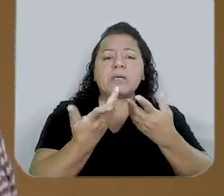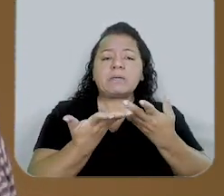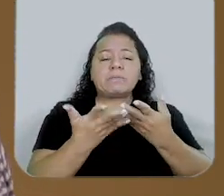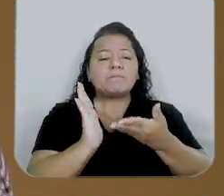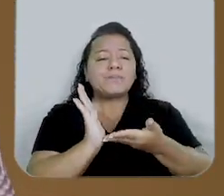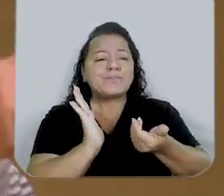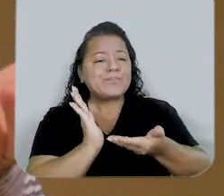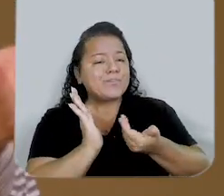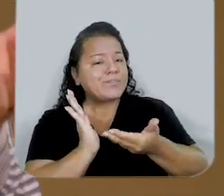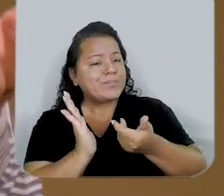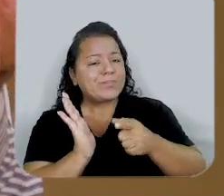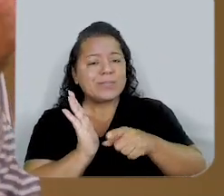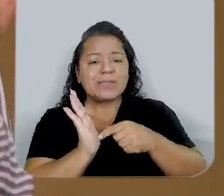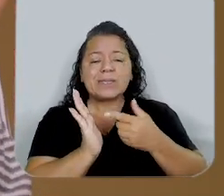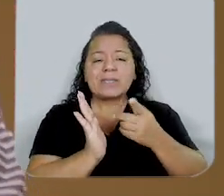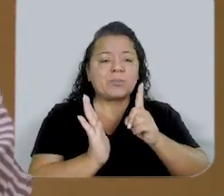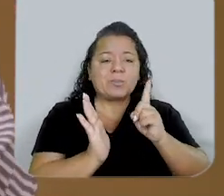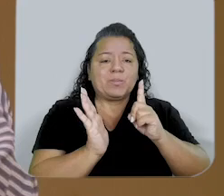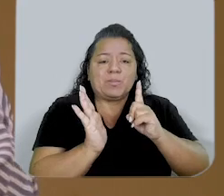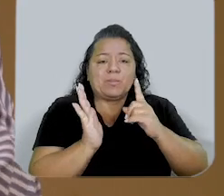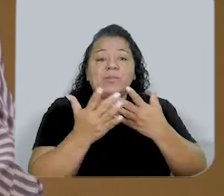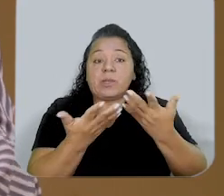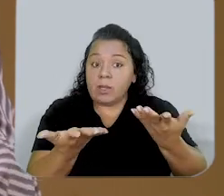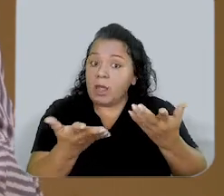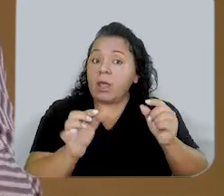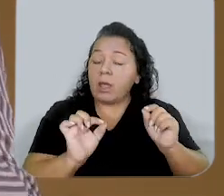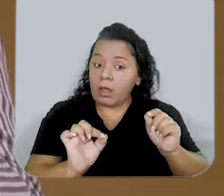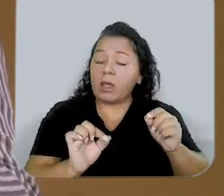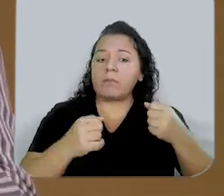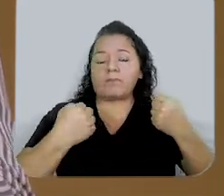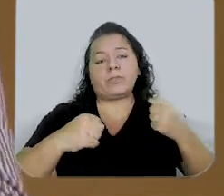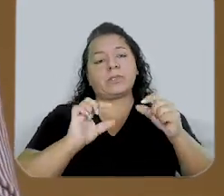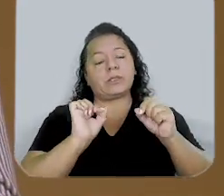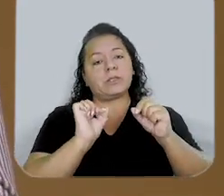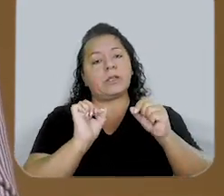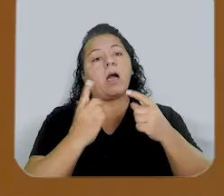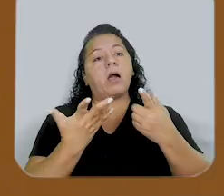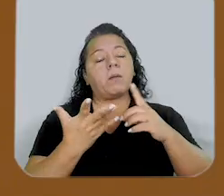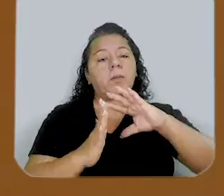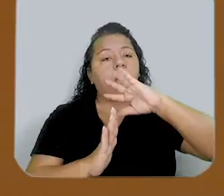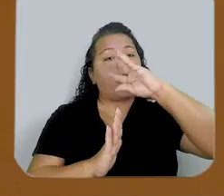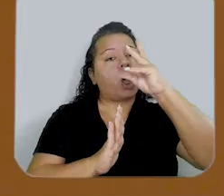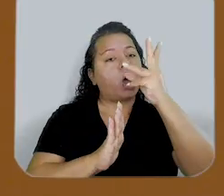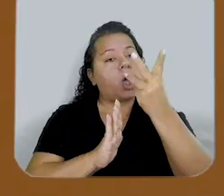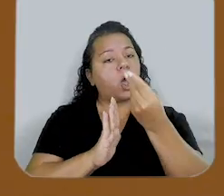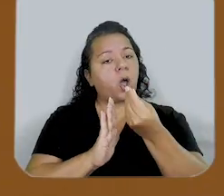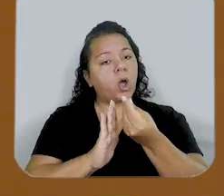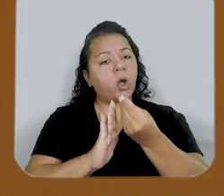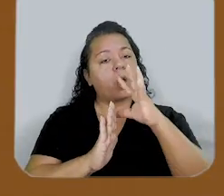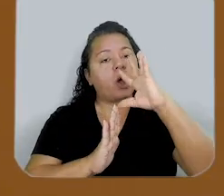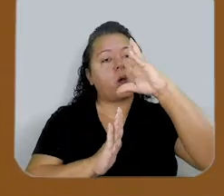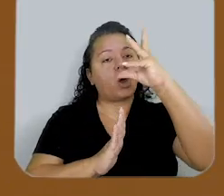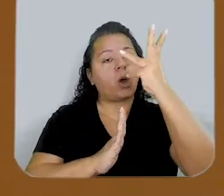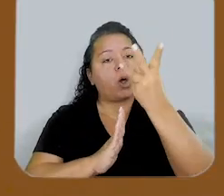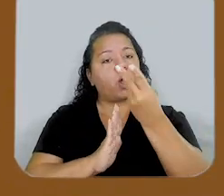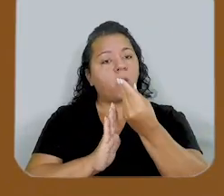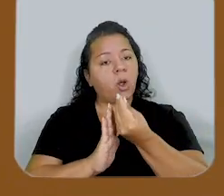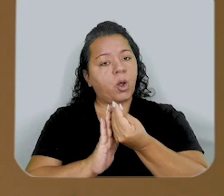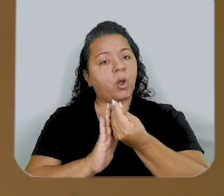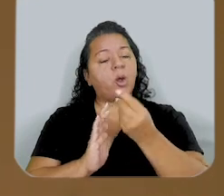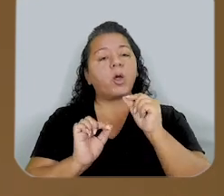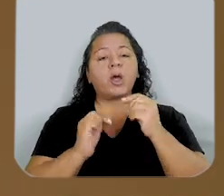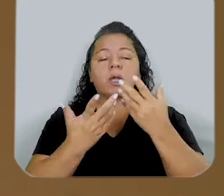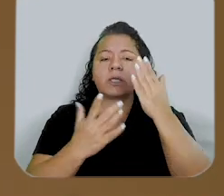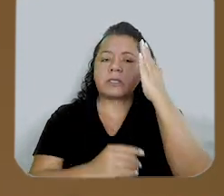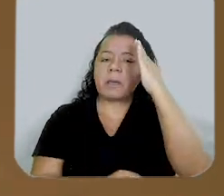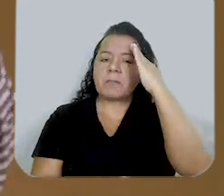negamos, omitimos aquilo que temos de mais espiritual, vamos dizer assim, quando se fala do conhecimento dos saberes